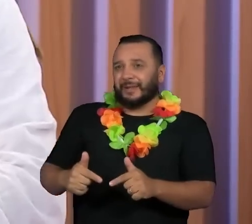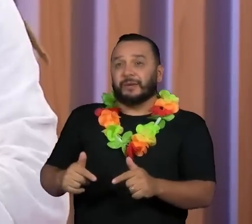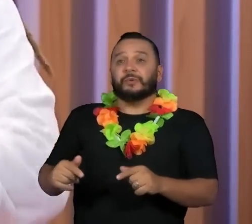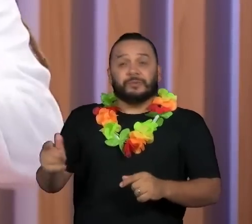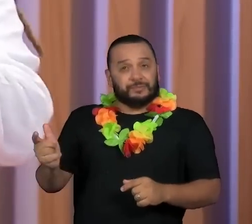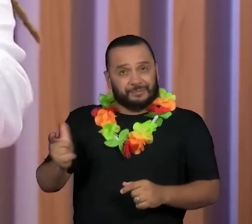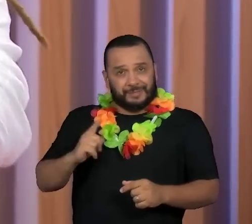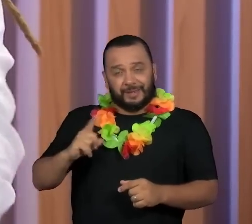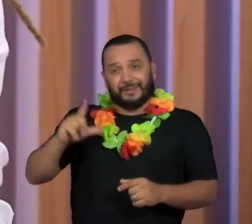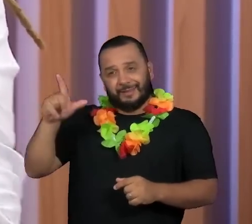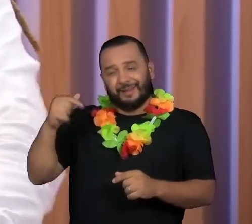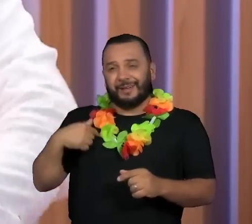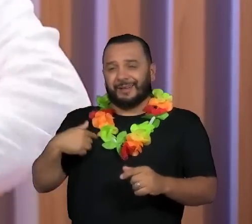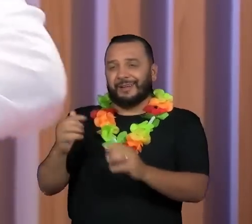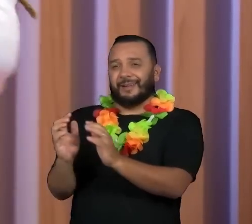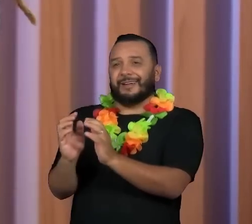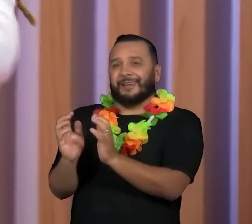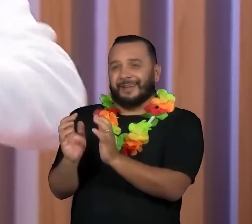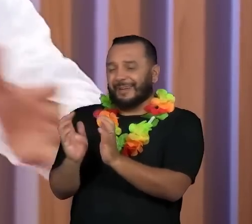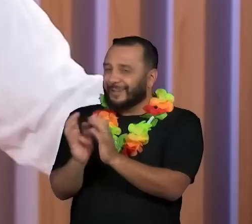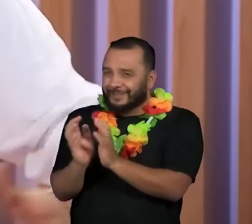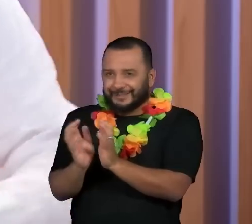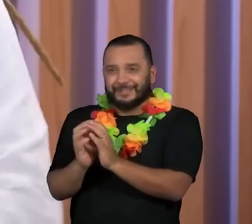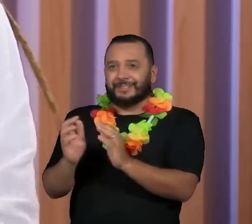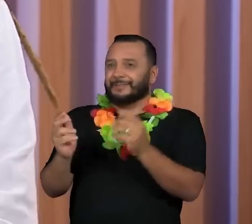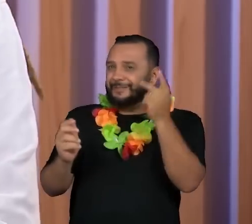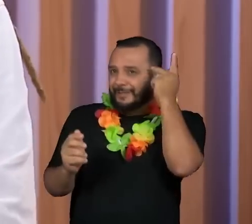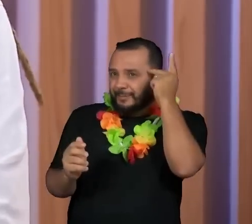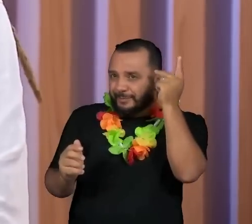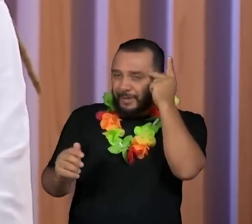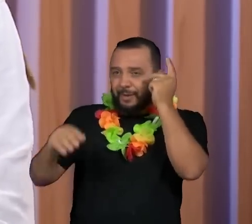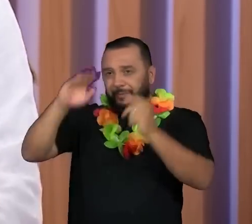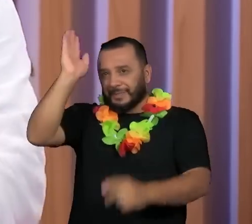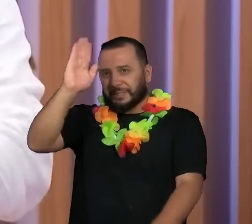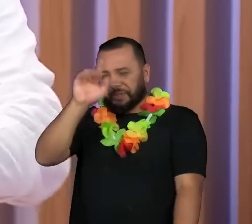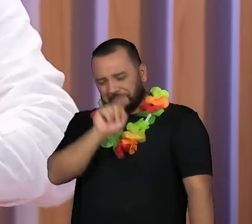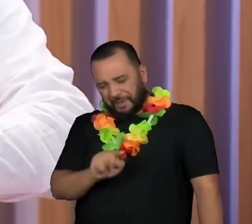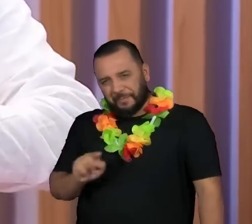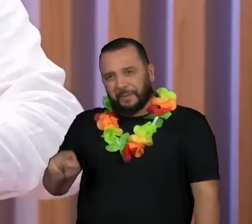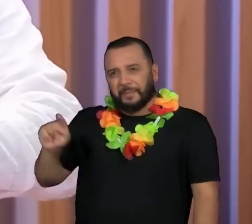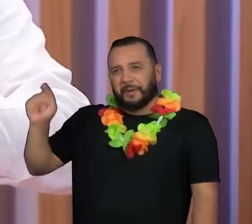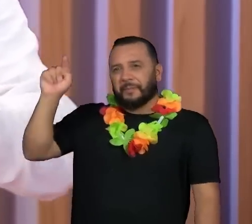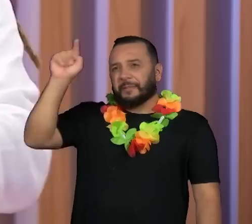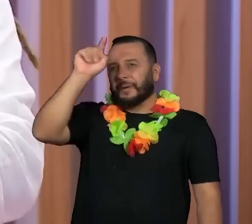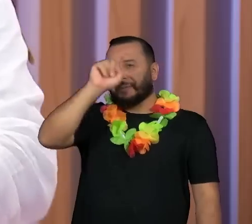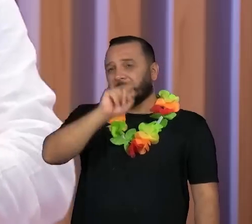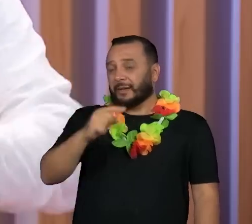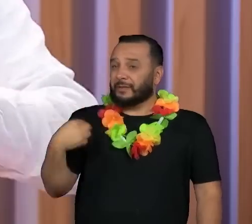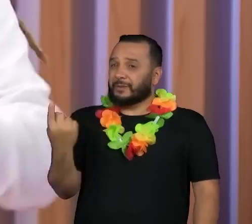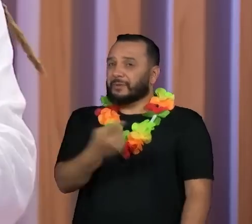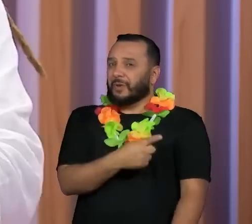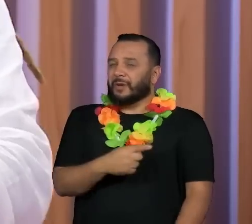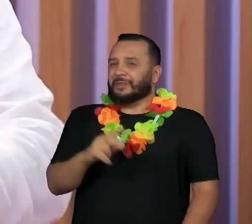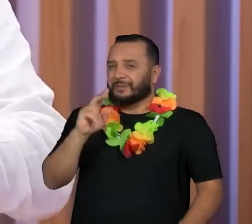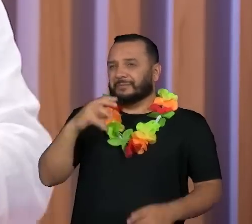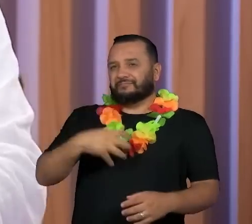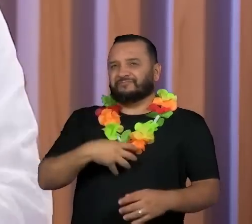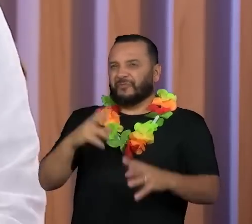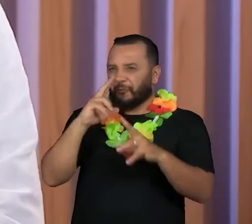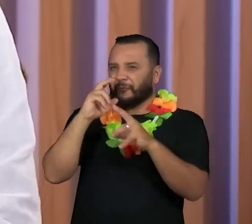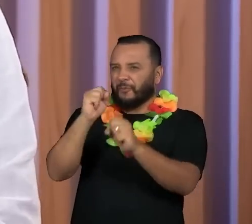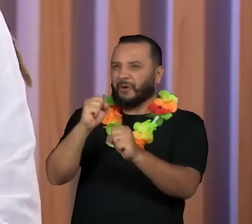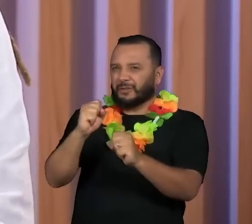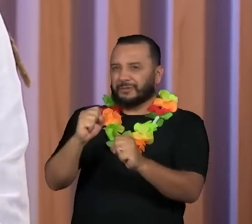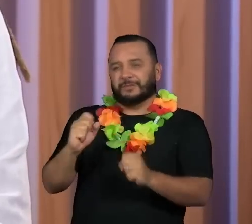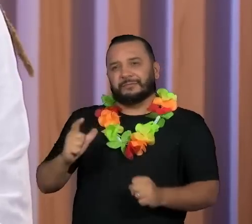viu em Recife, como tem aqui em São Paulo, nos 4 cantos do país, né? Isso para nós fica muito mais latente, mais potente e mais